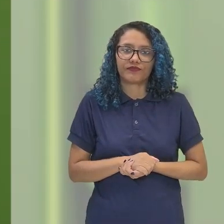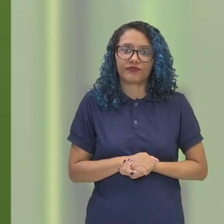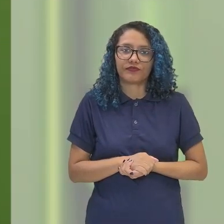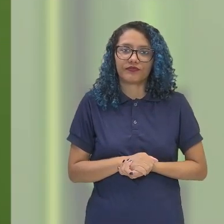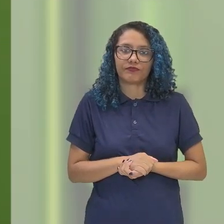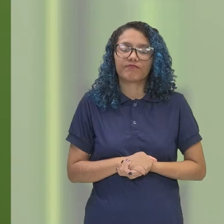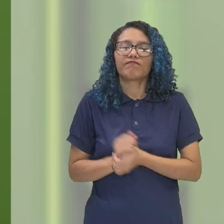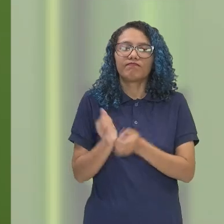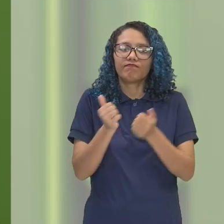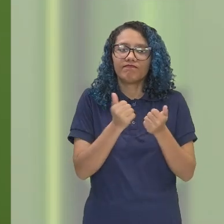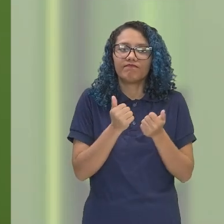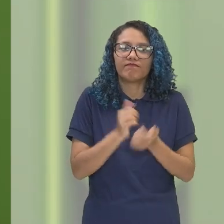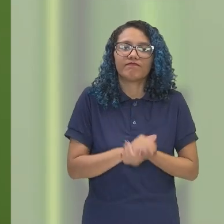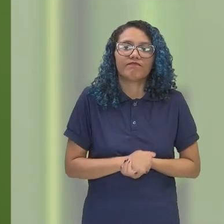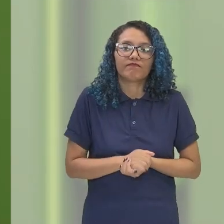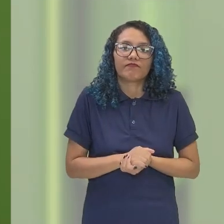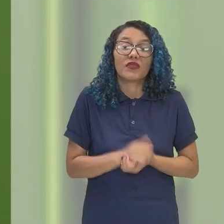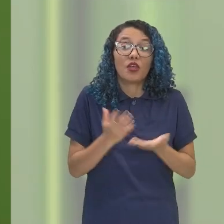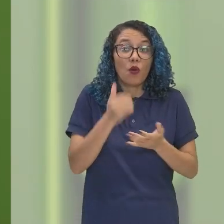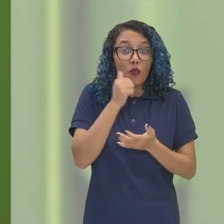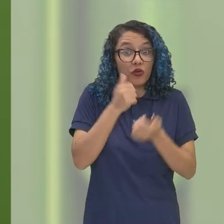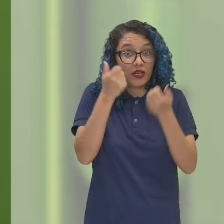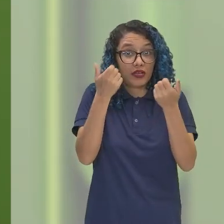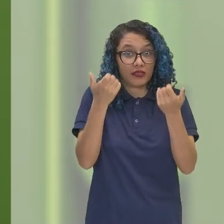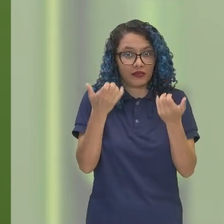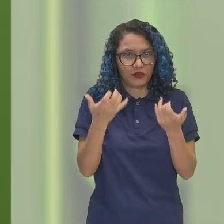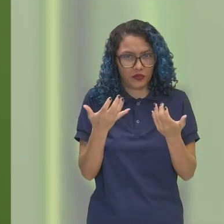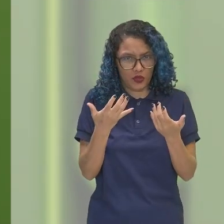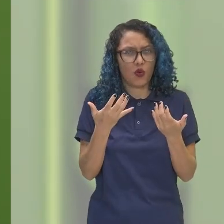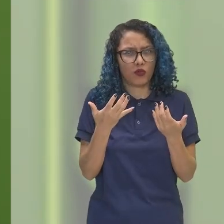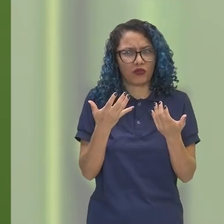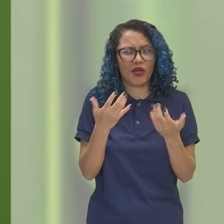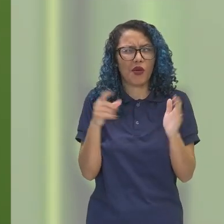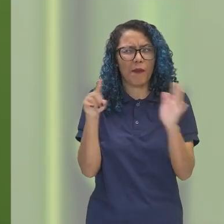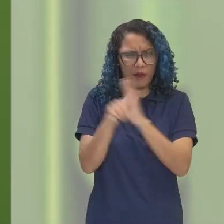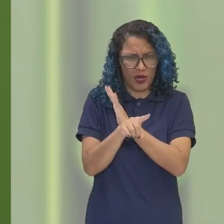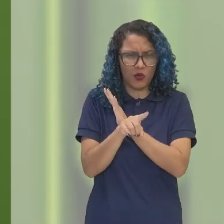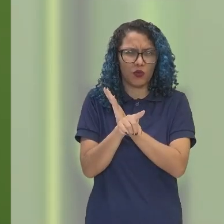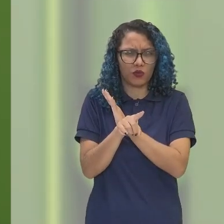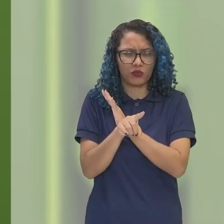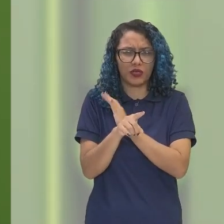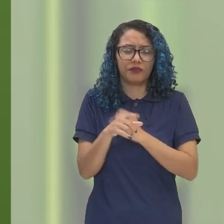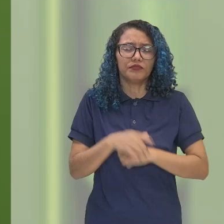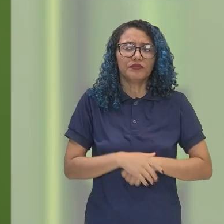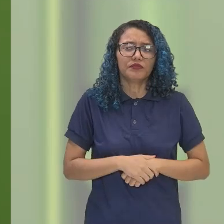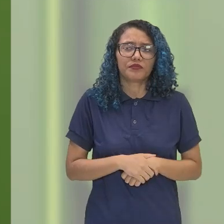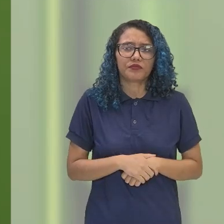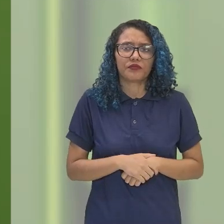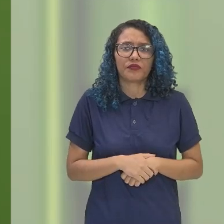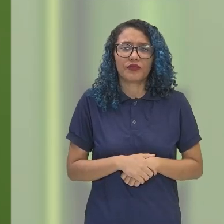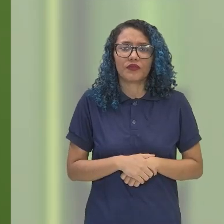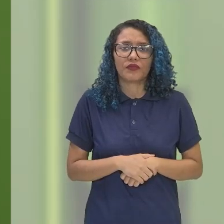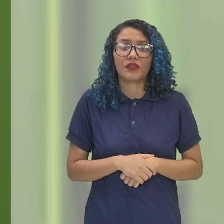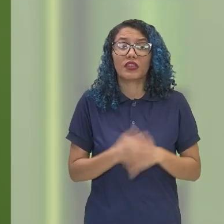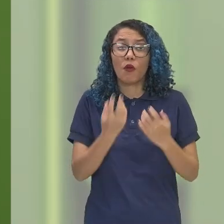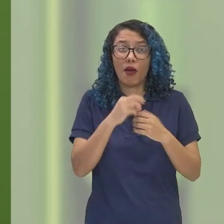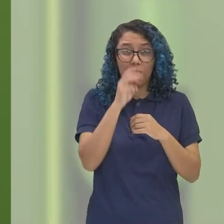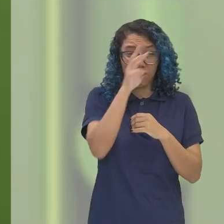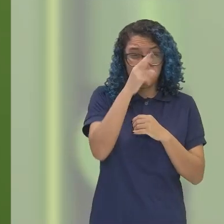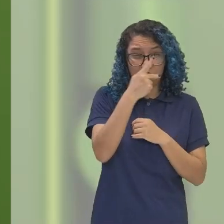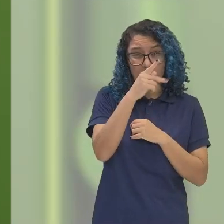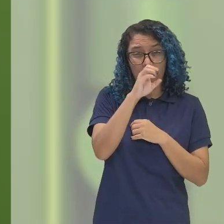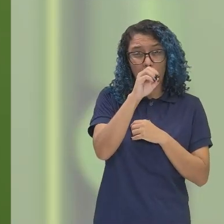A Cecília trouxe o seguinte questionamento. O que tem a ver com a potência